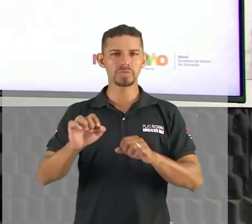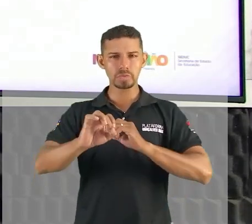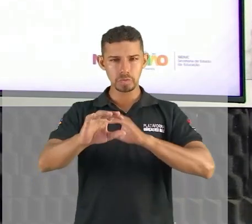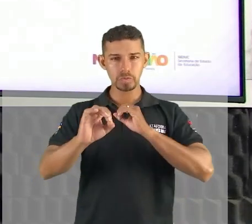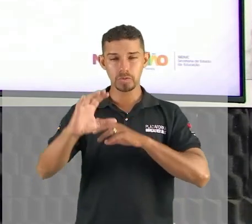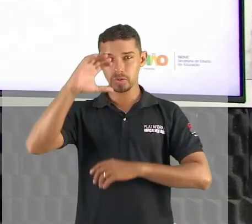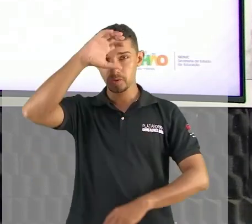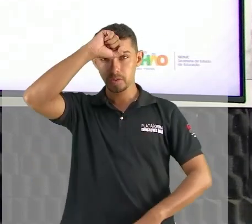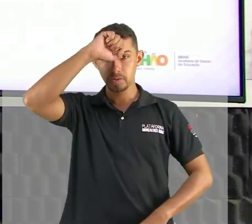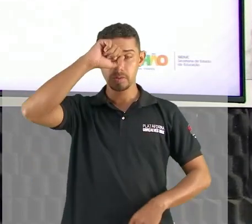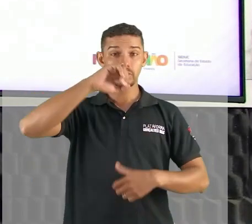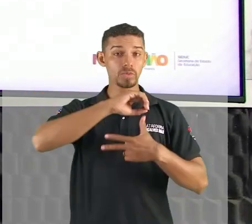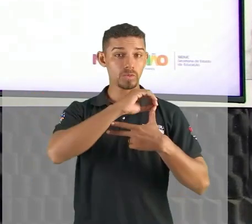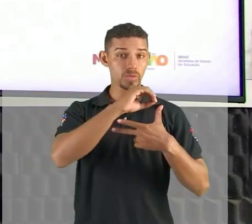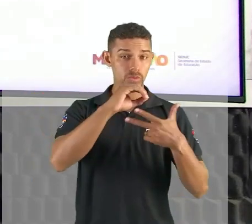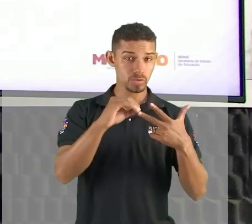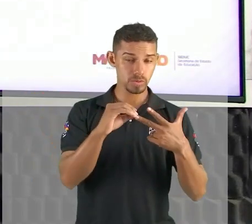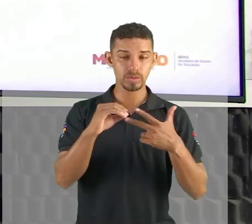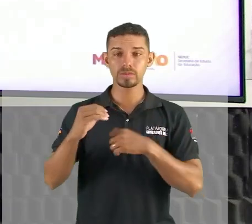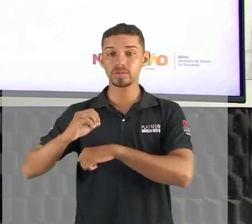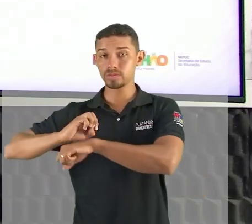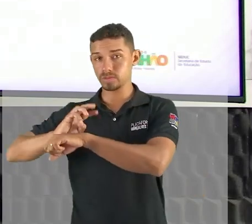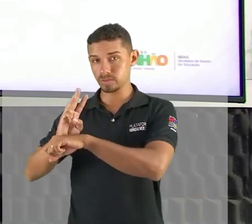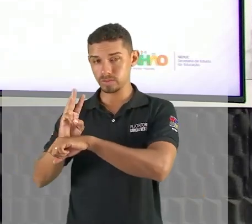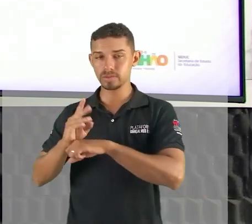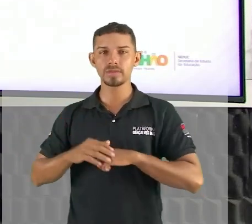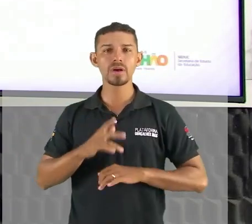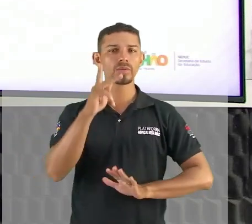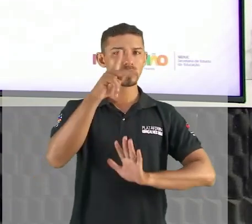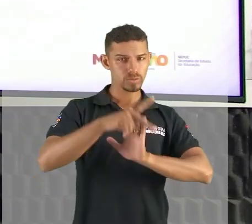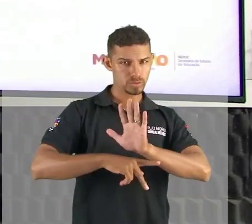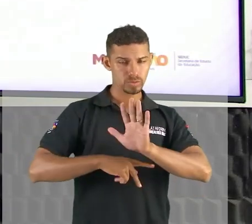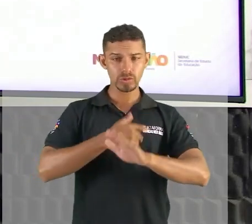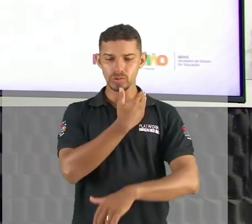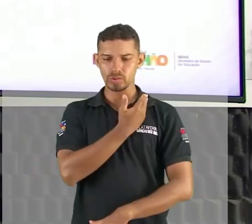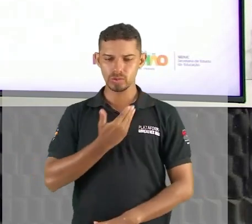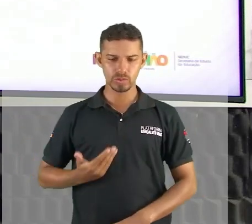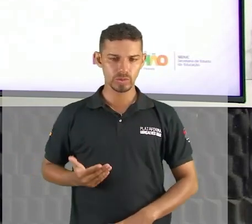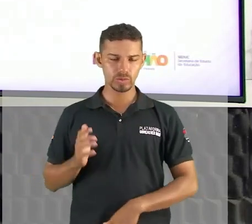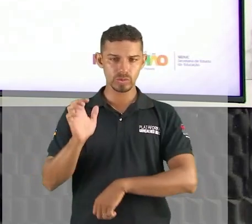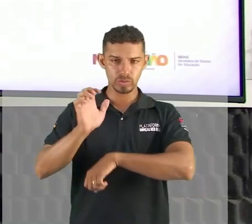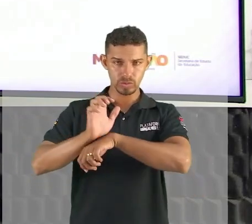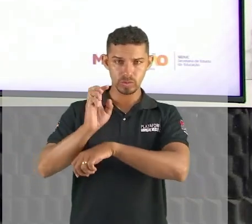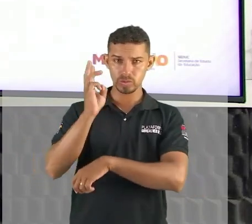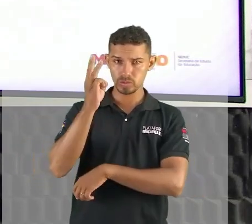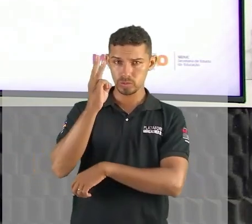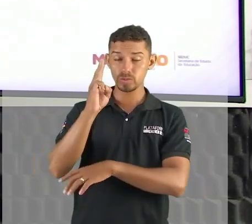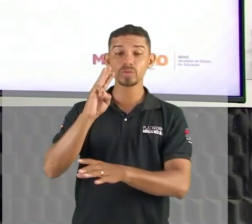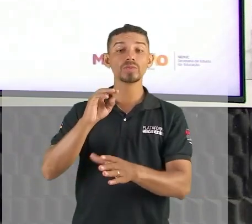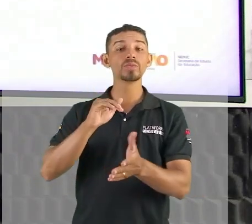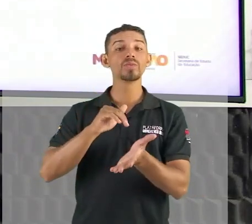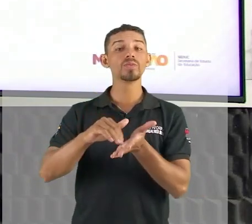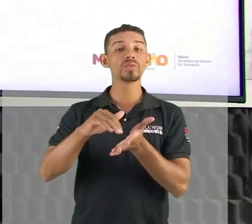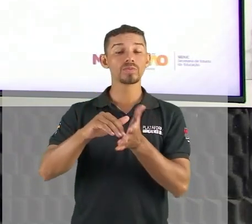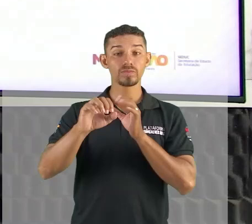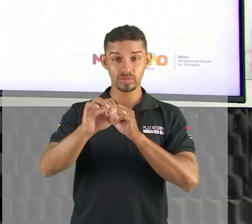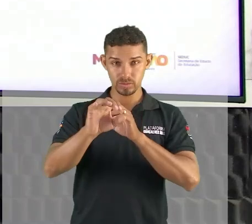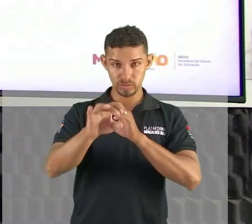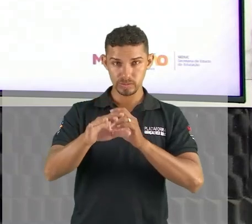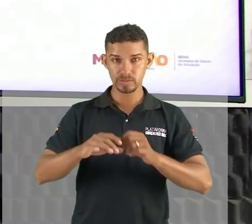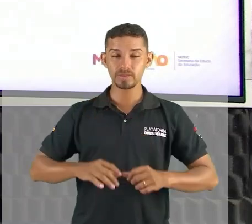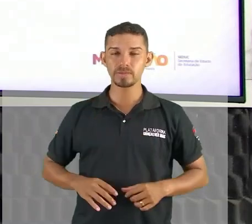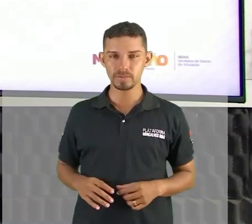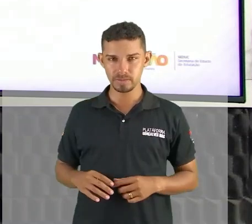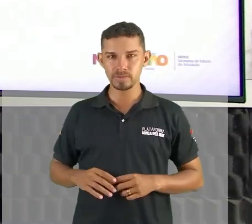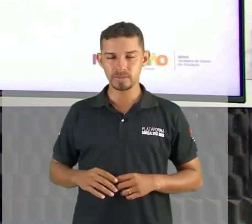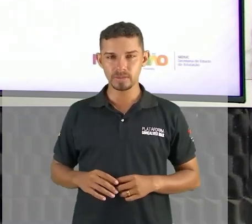para o Enem e também para o PAS da UEM. É um projeto do Governo do Estado do Maranhão através da Secretaria de Estado de Educação.